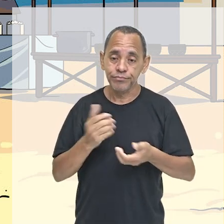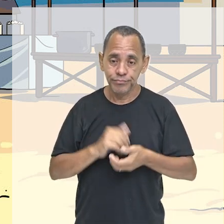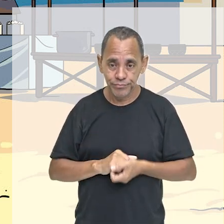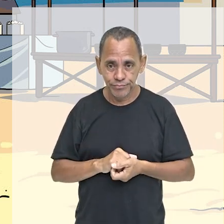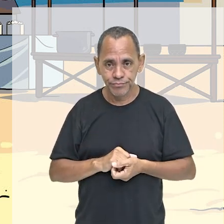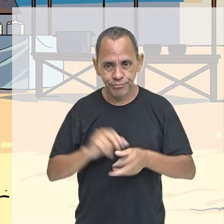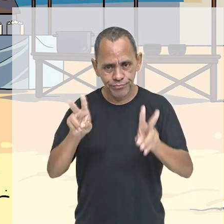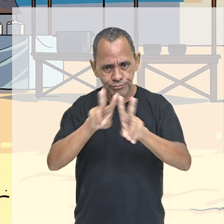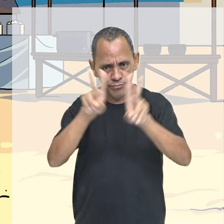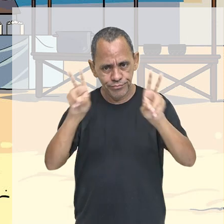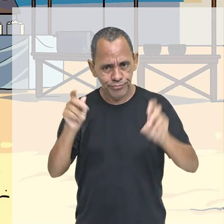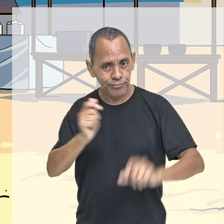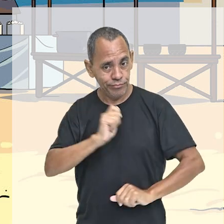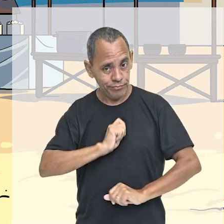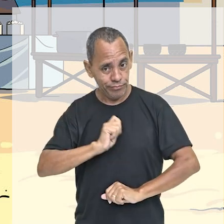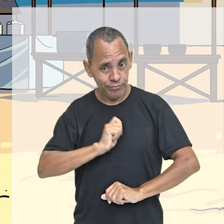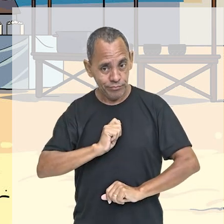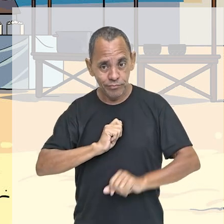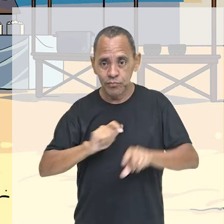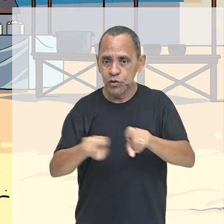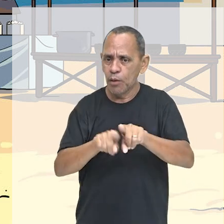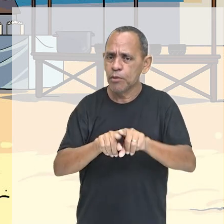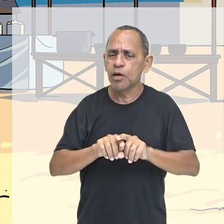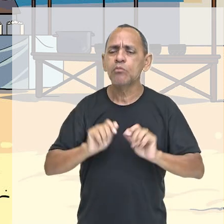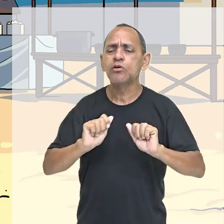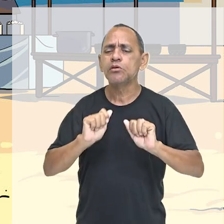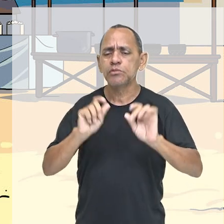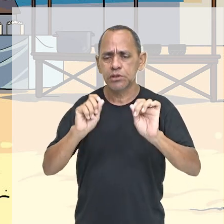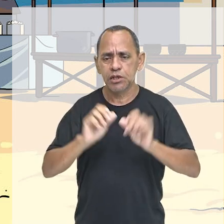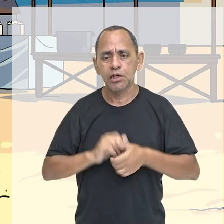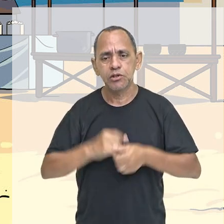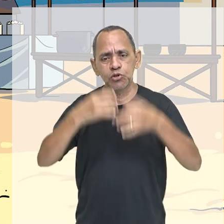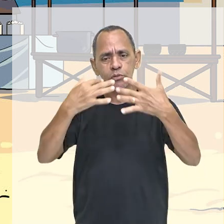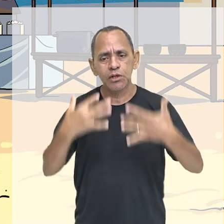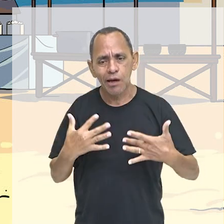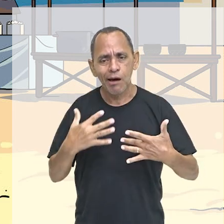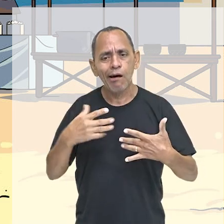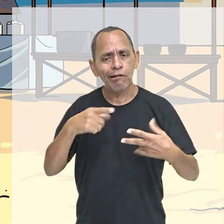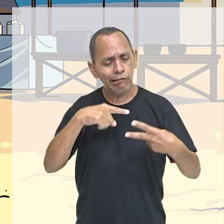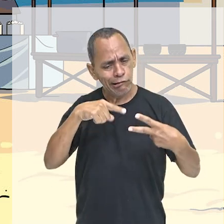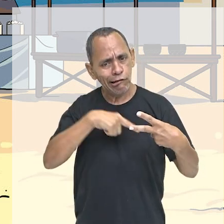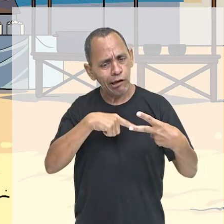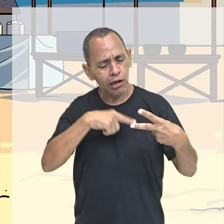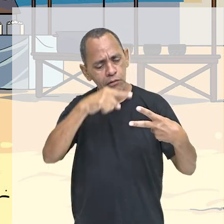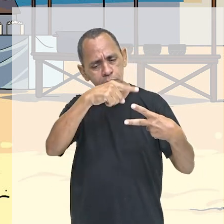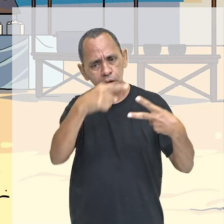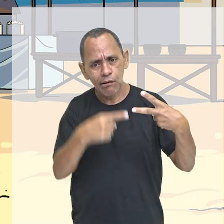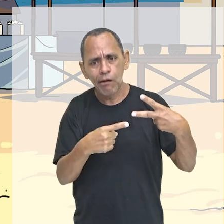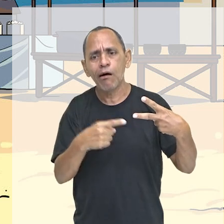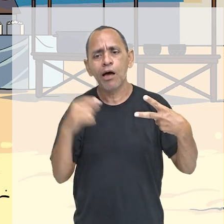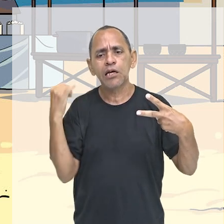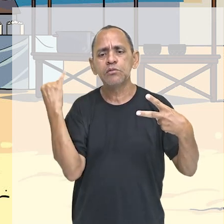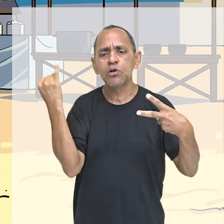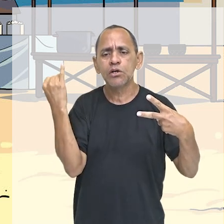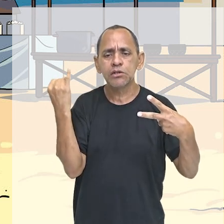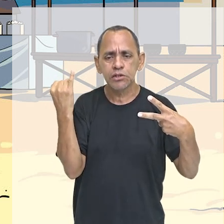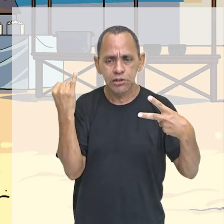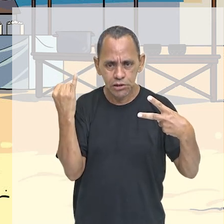e antropológica, nós podemos dizer que há aí dois elementos muito importantes e que